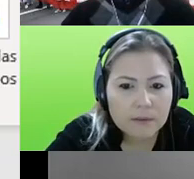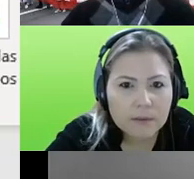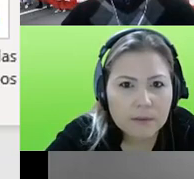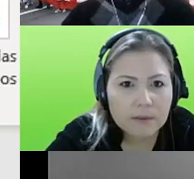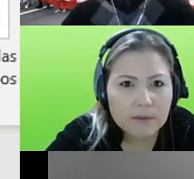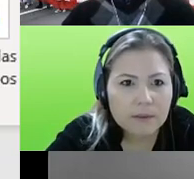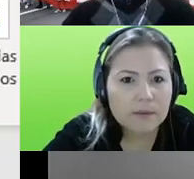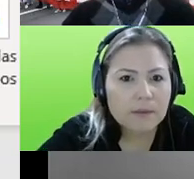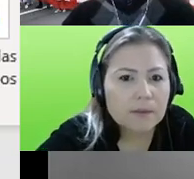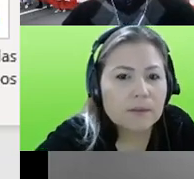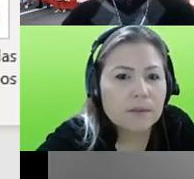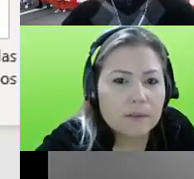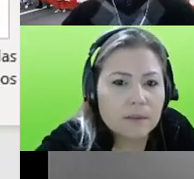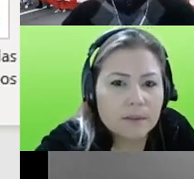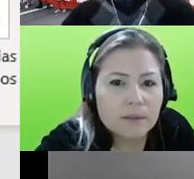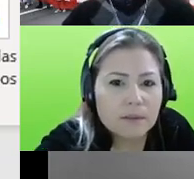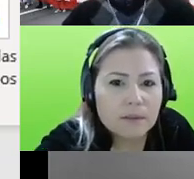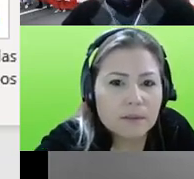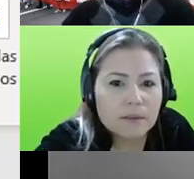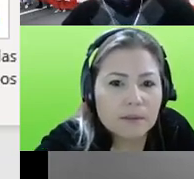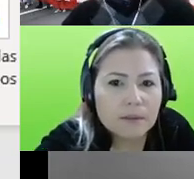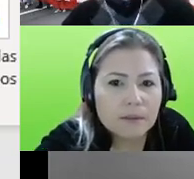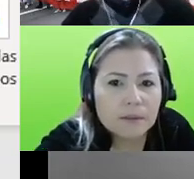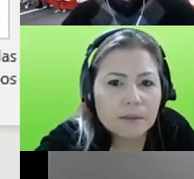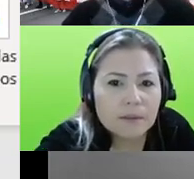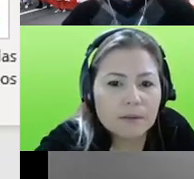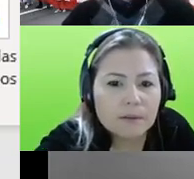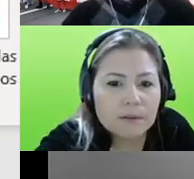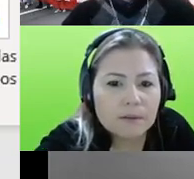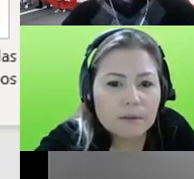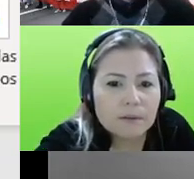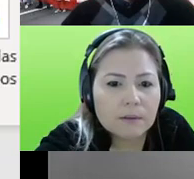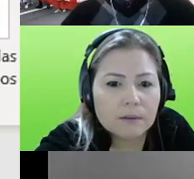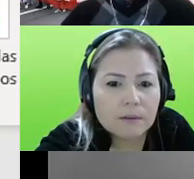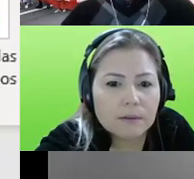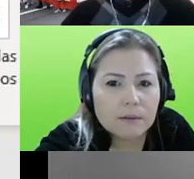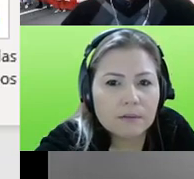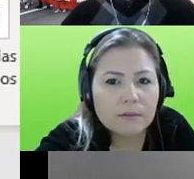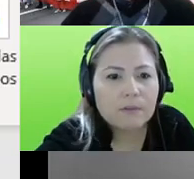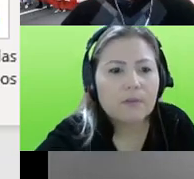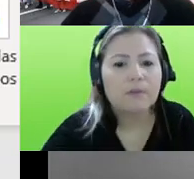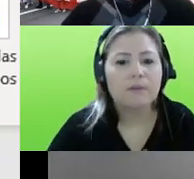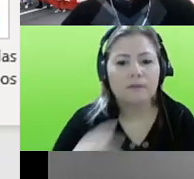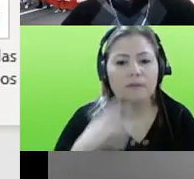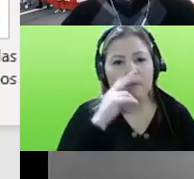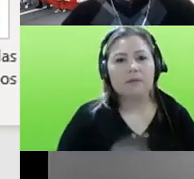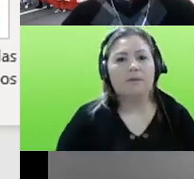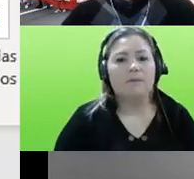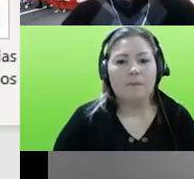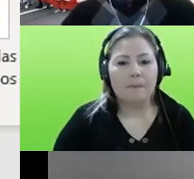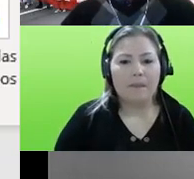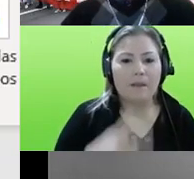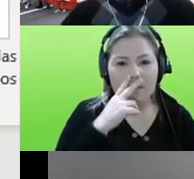essa conjunção de mundo da vida e sistema, que é sobretudo desenvolvida no volume 2 da Teoria do Agir